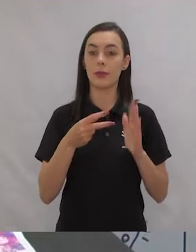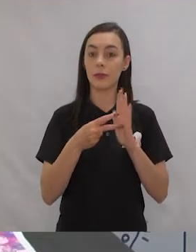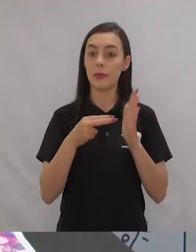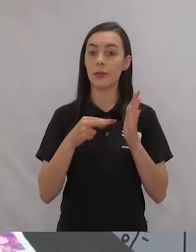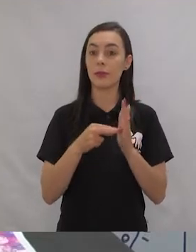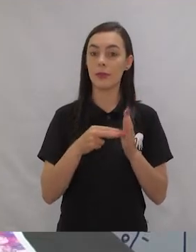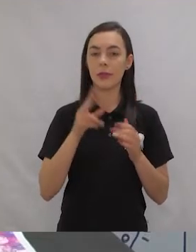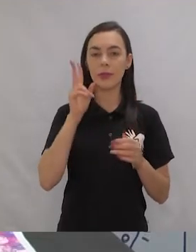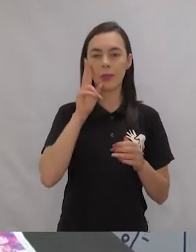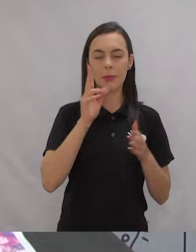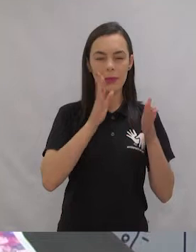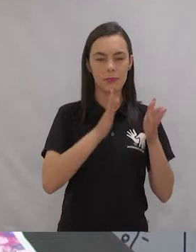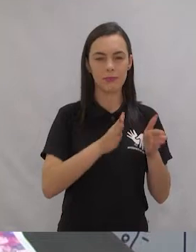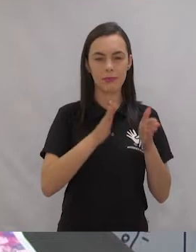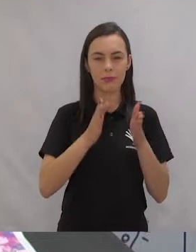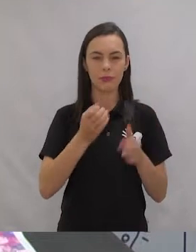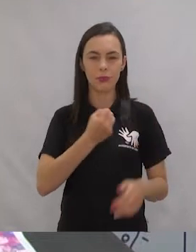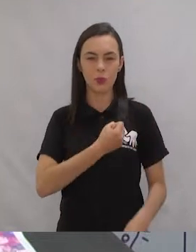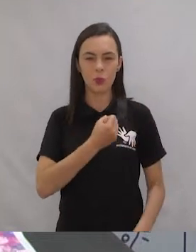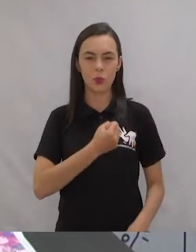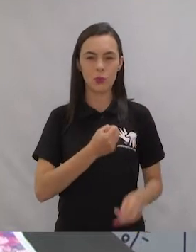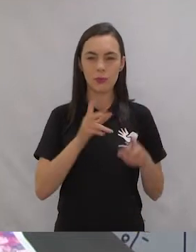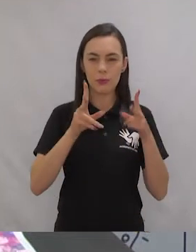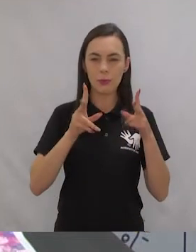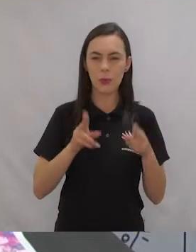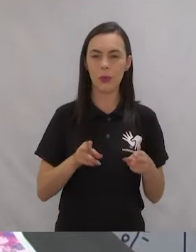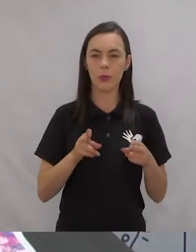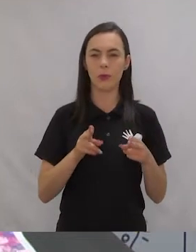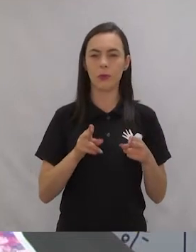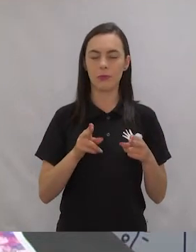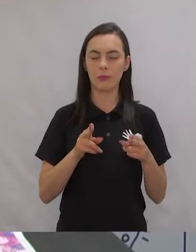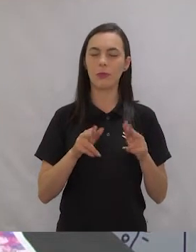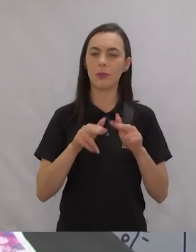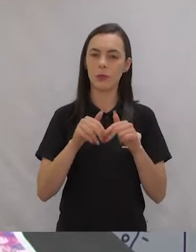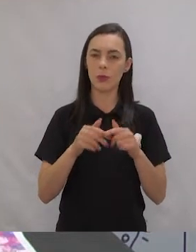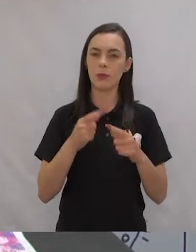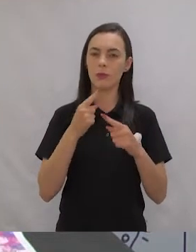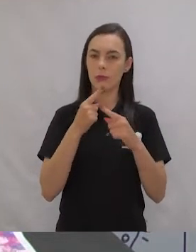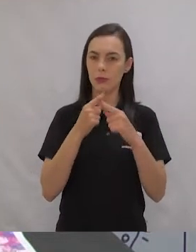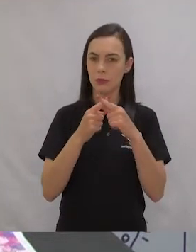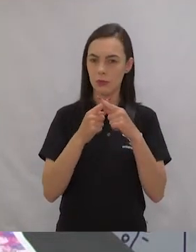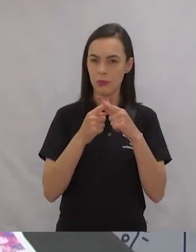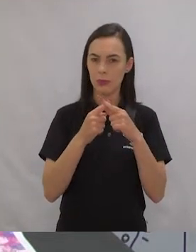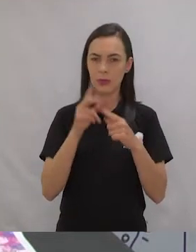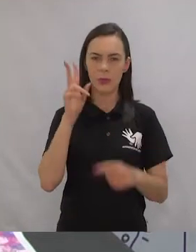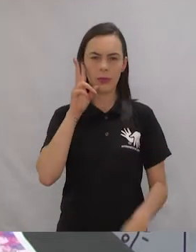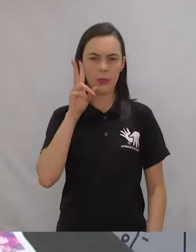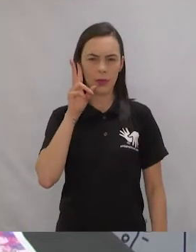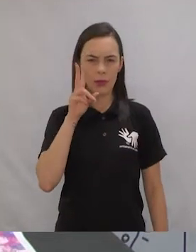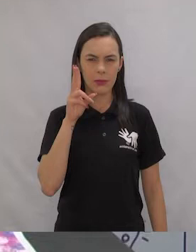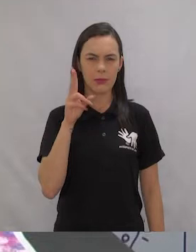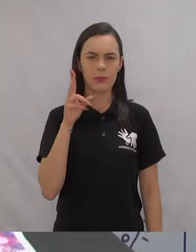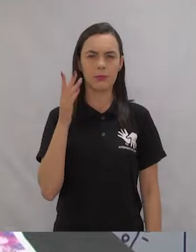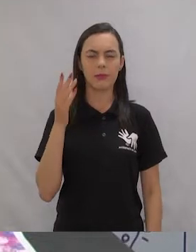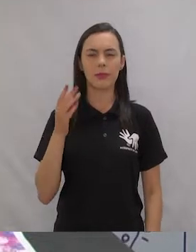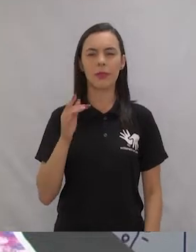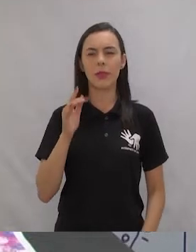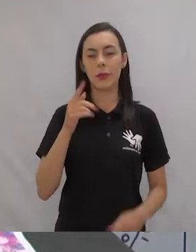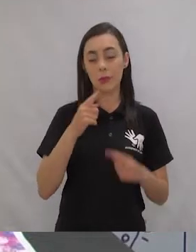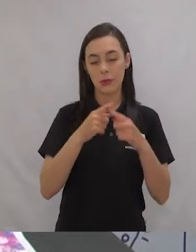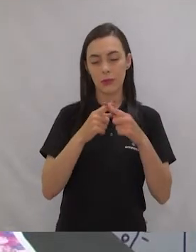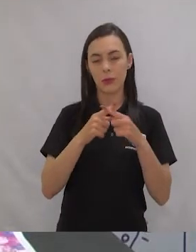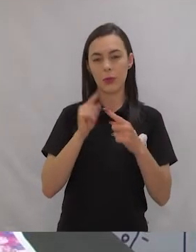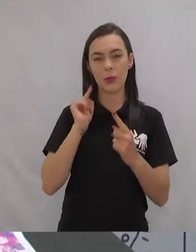que significa as parcelas, números iguais. Então, a multiplicação, lembra que a gente falou? Ela veio